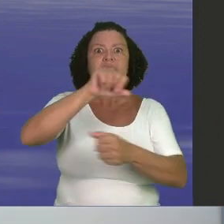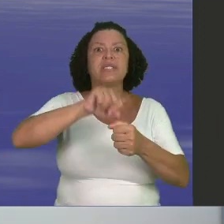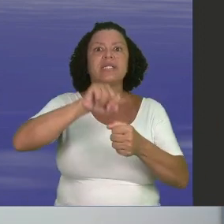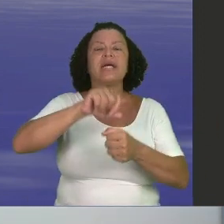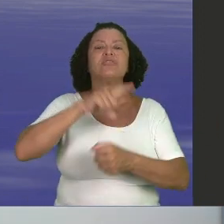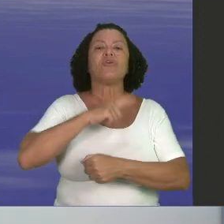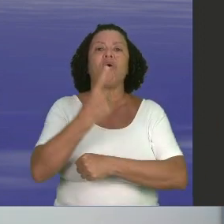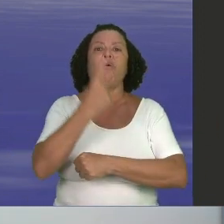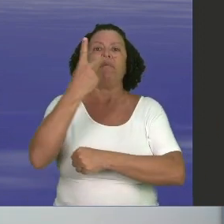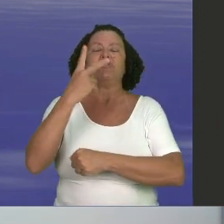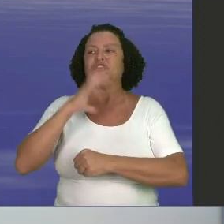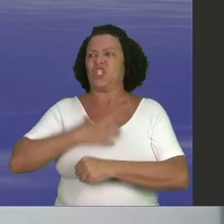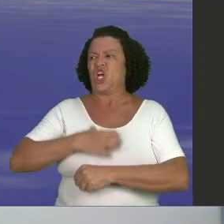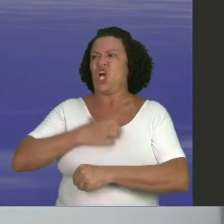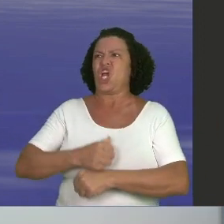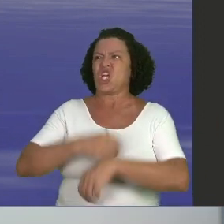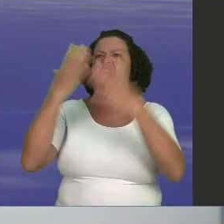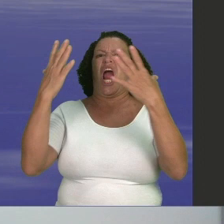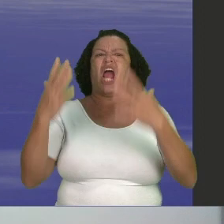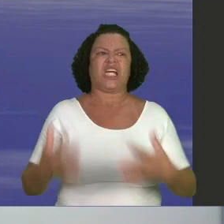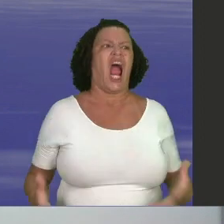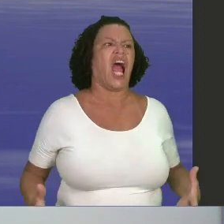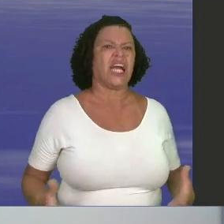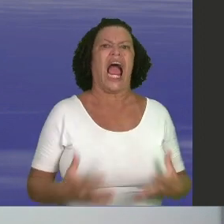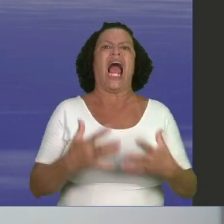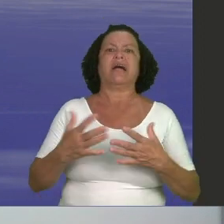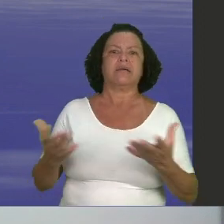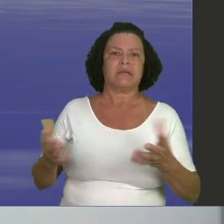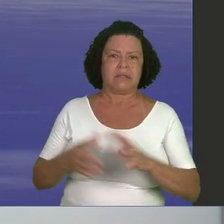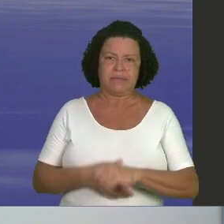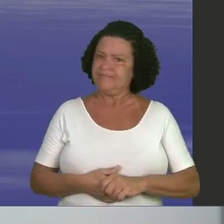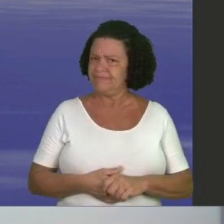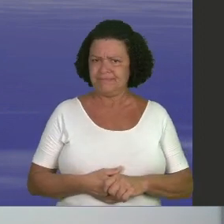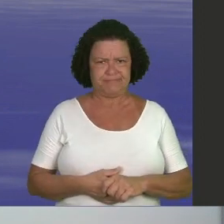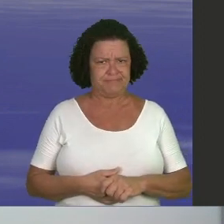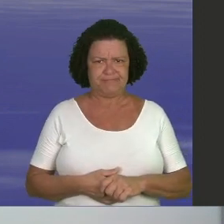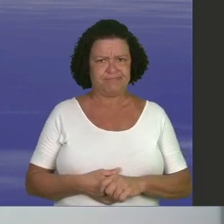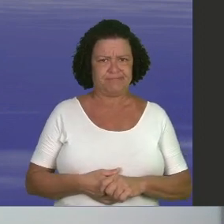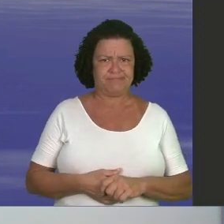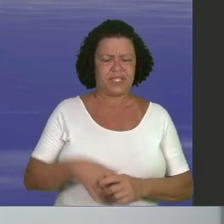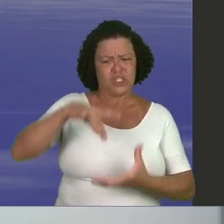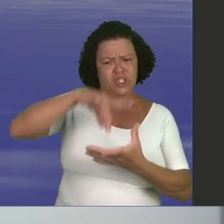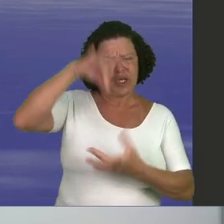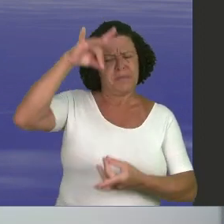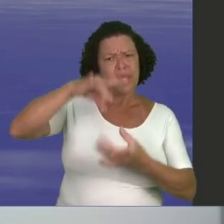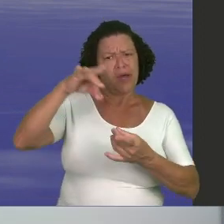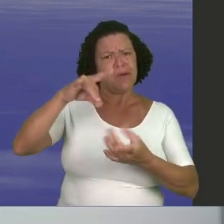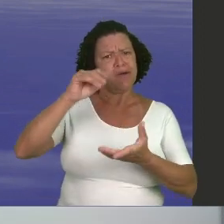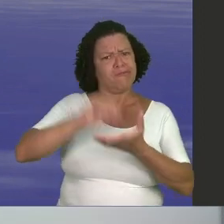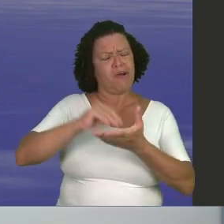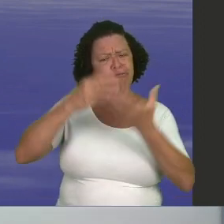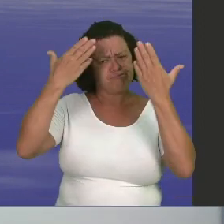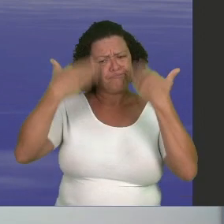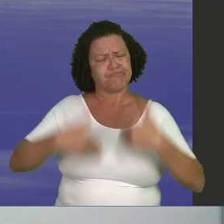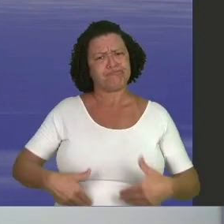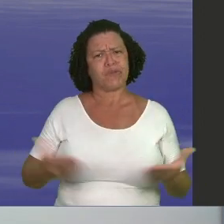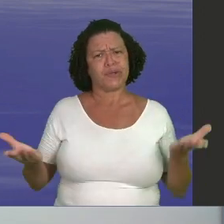duas, já se rebelou e já se desorganizou moralmente, espiritualmente, completamente.